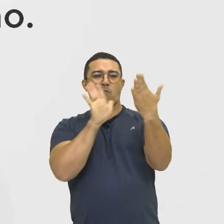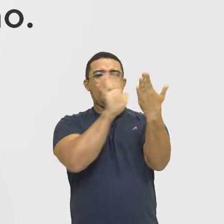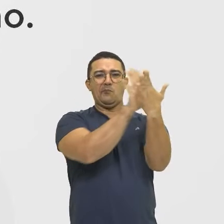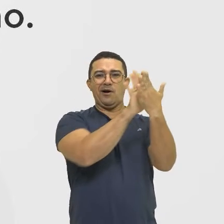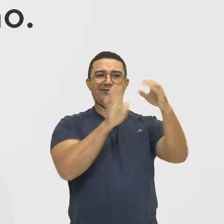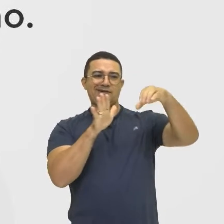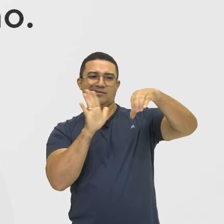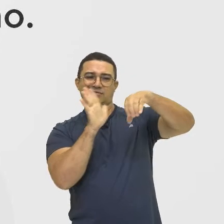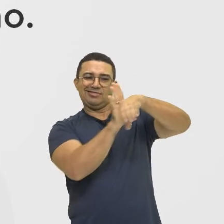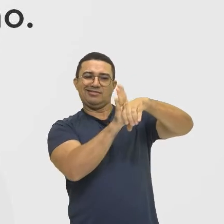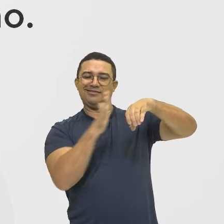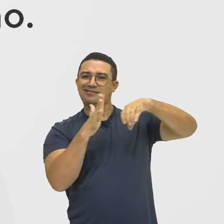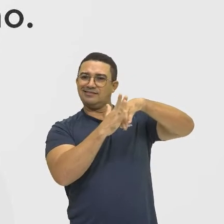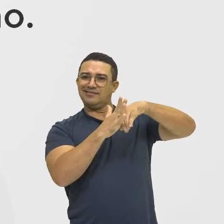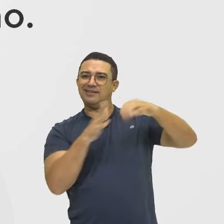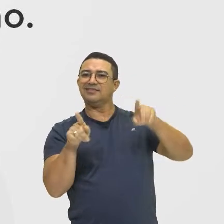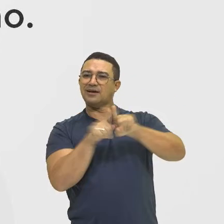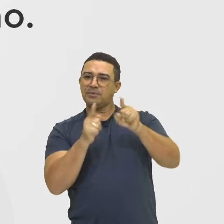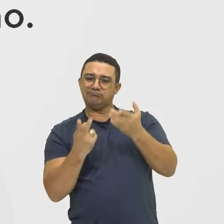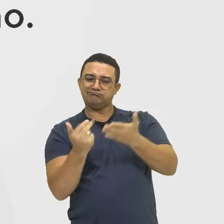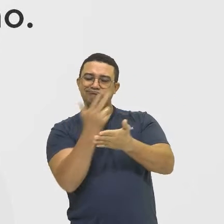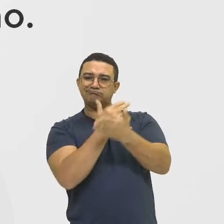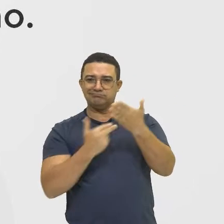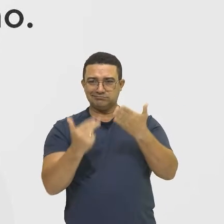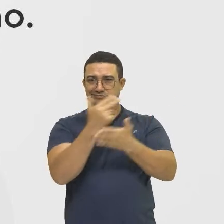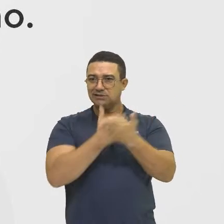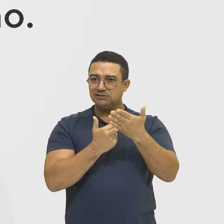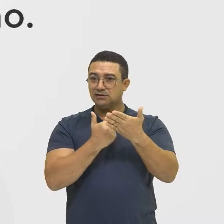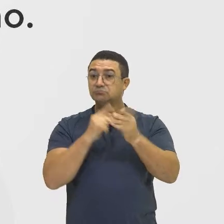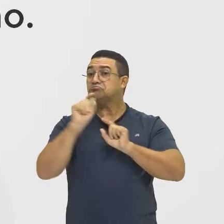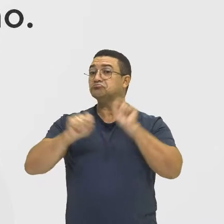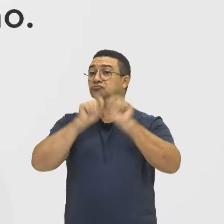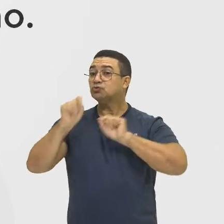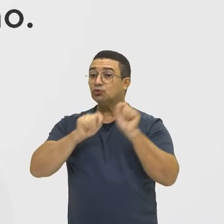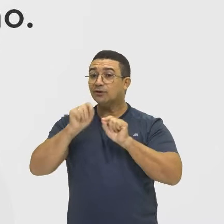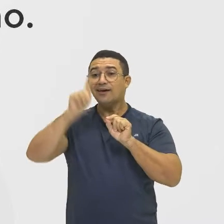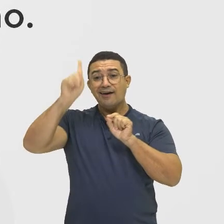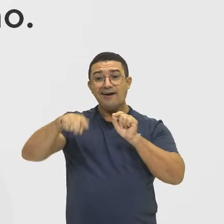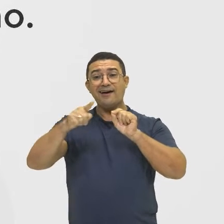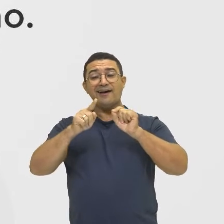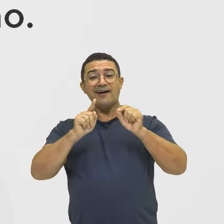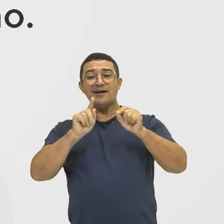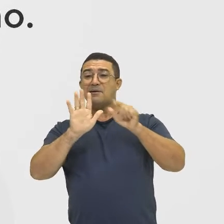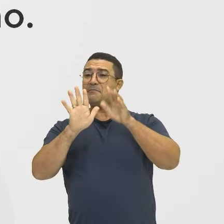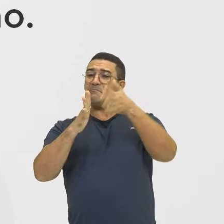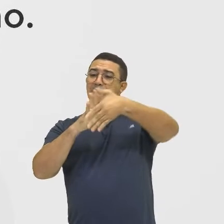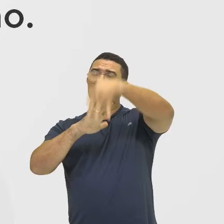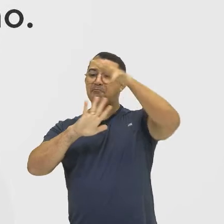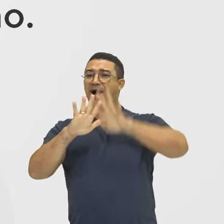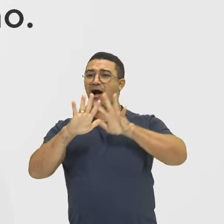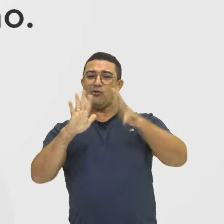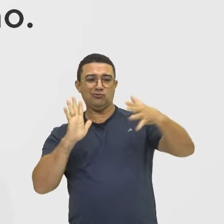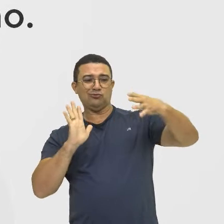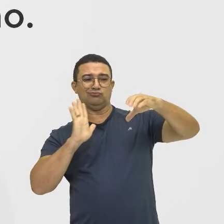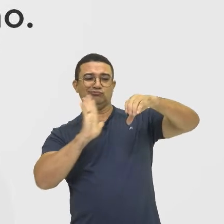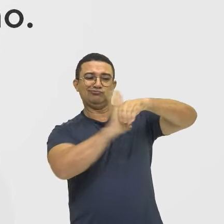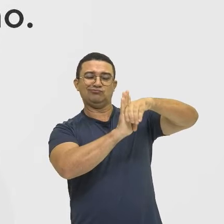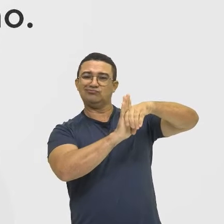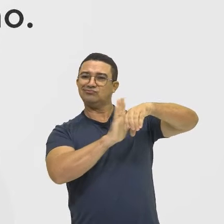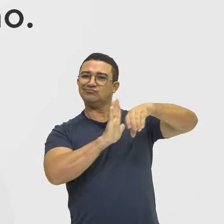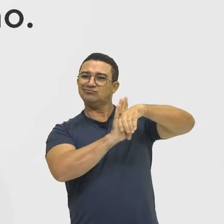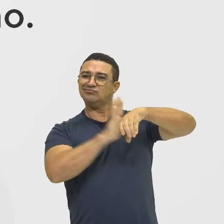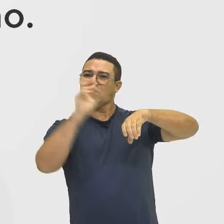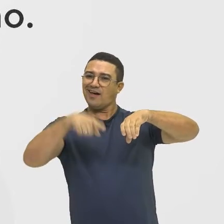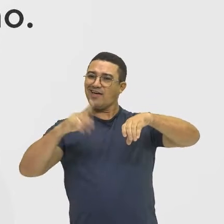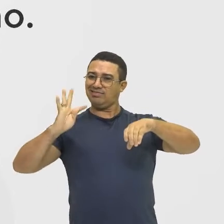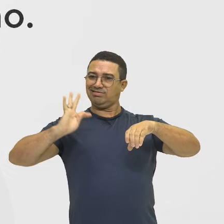mais tarde, o desenho. Então, o que é essa impressão de mãos e pés? Foi chamado de uma técnica chamada